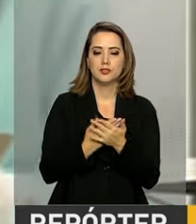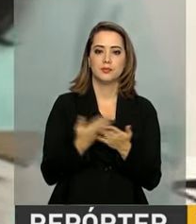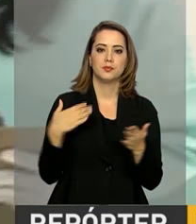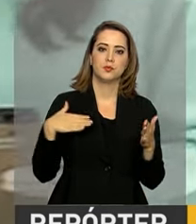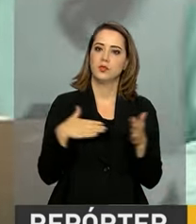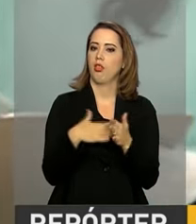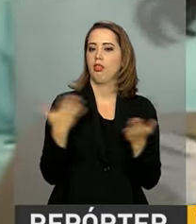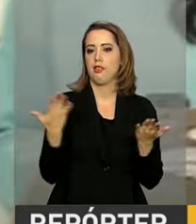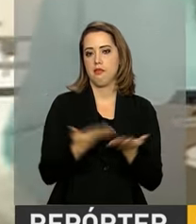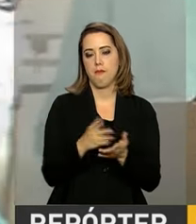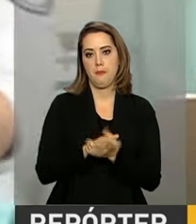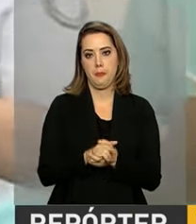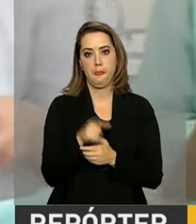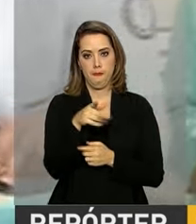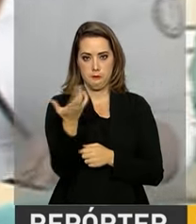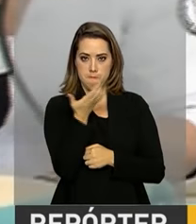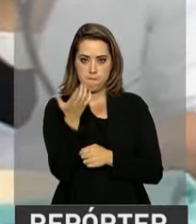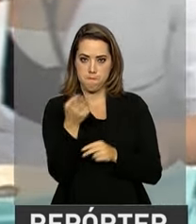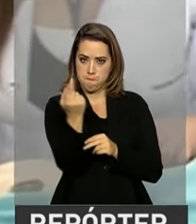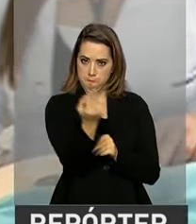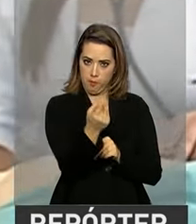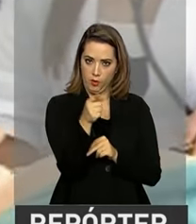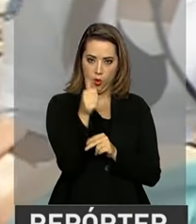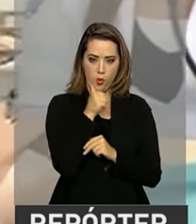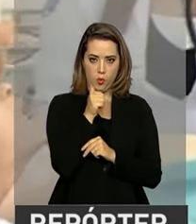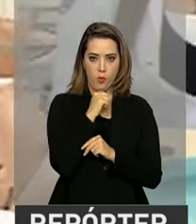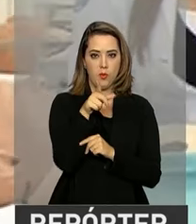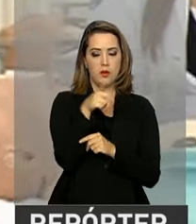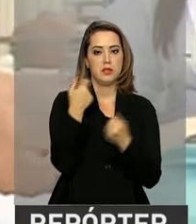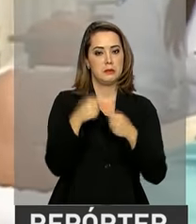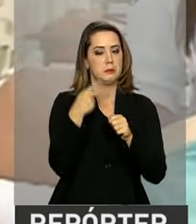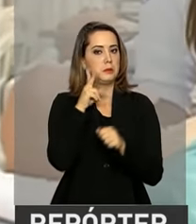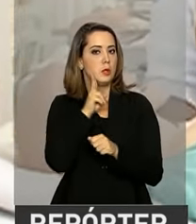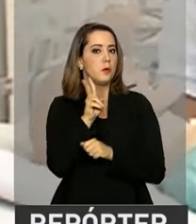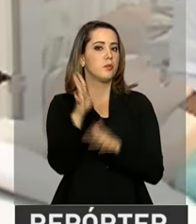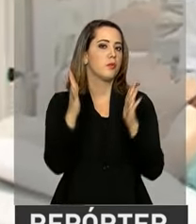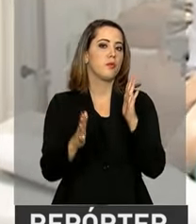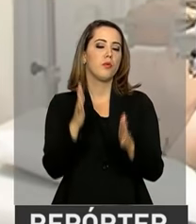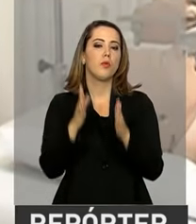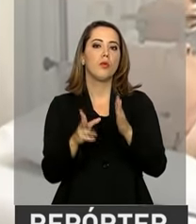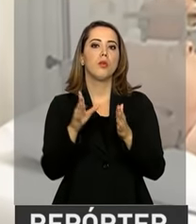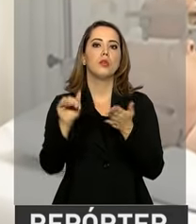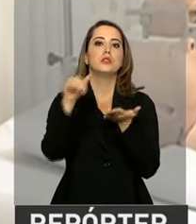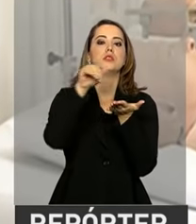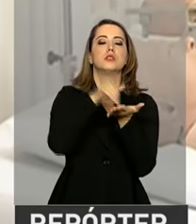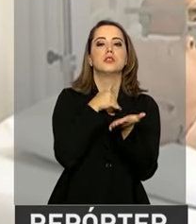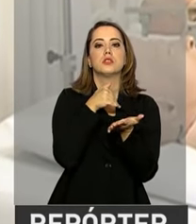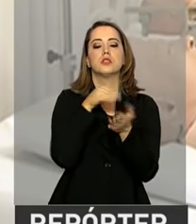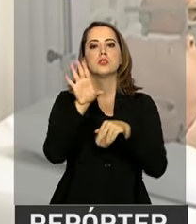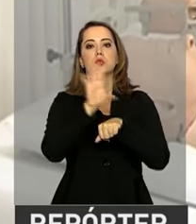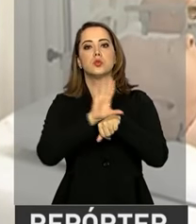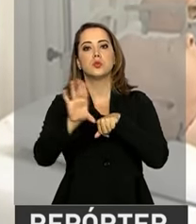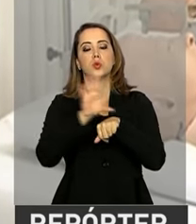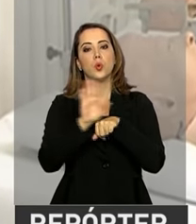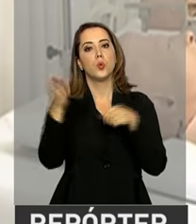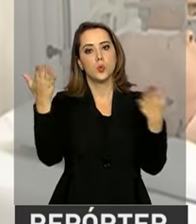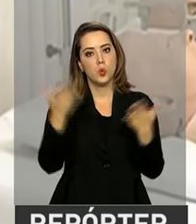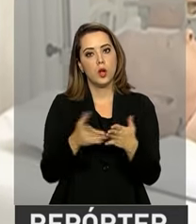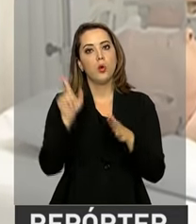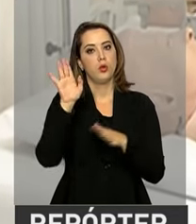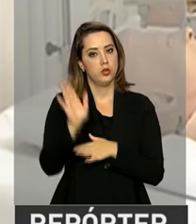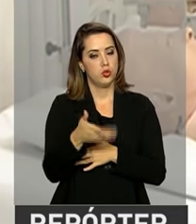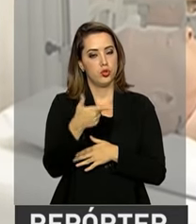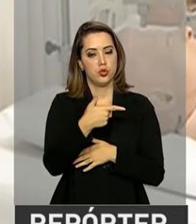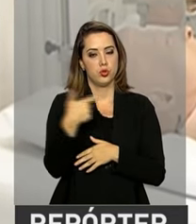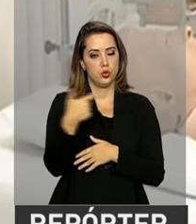stepan e estudar com bolsa do fi precisa ficar atento aos prazos as inscrições pros cursos que começam agora no segundo